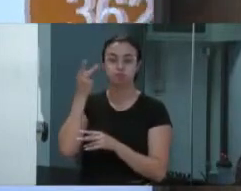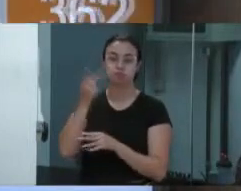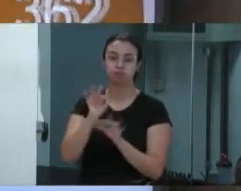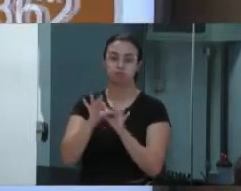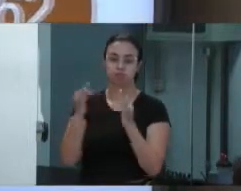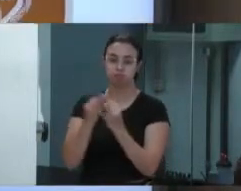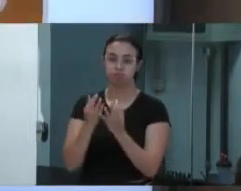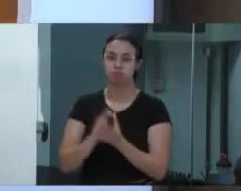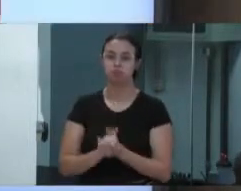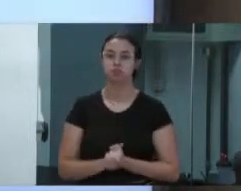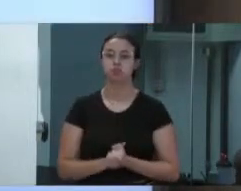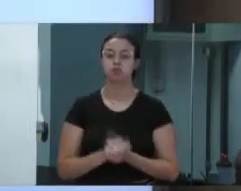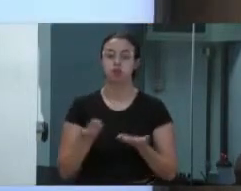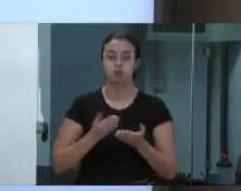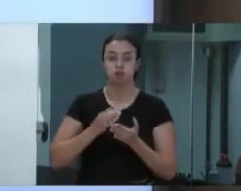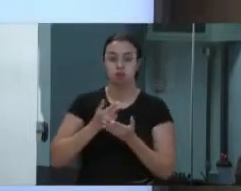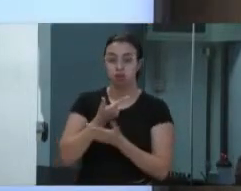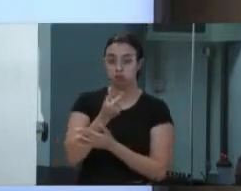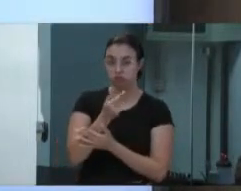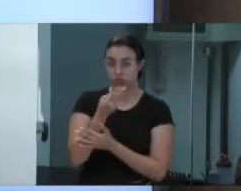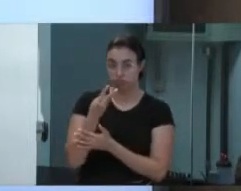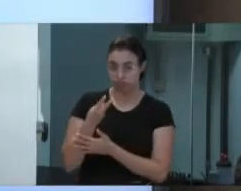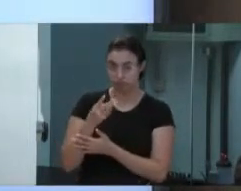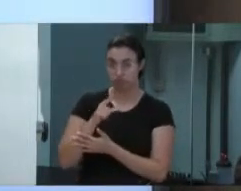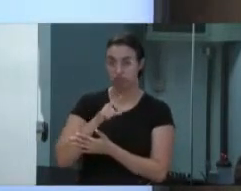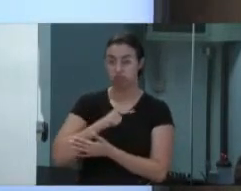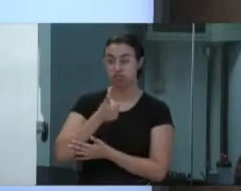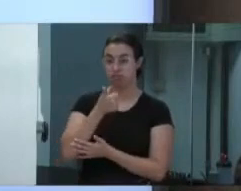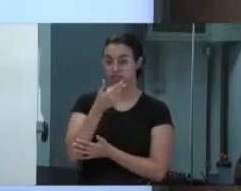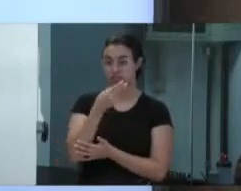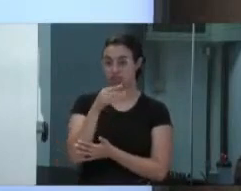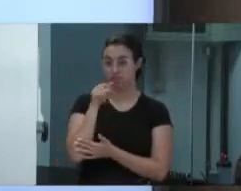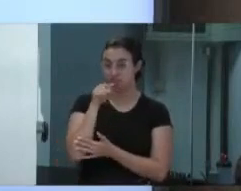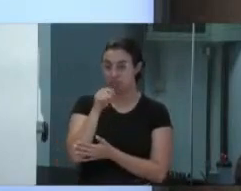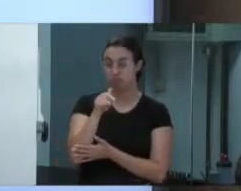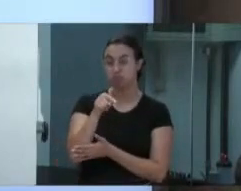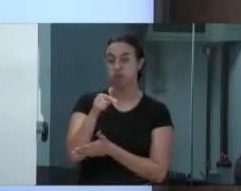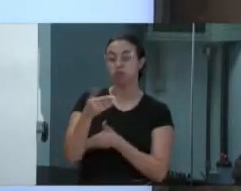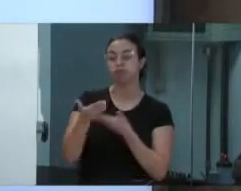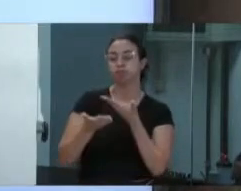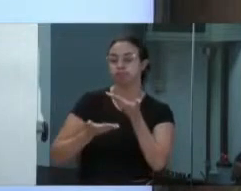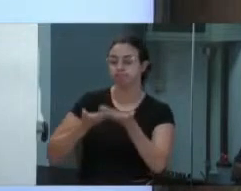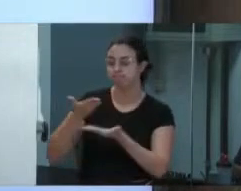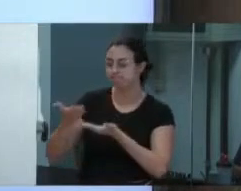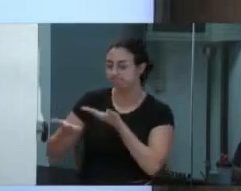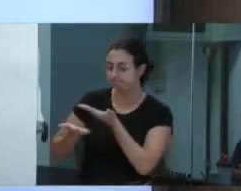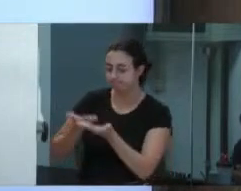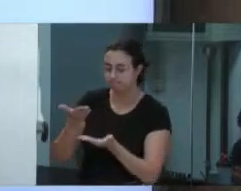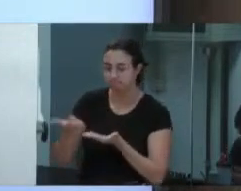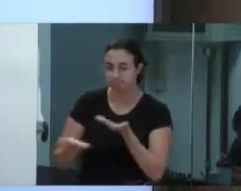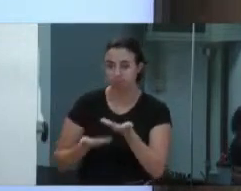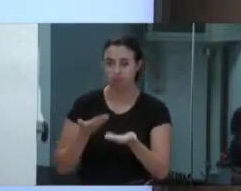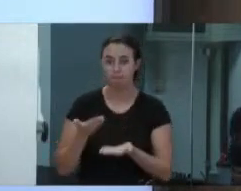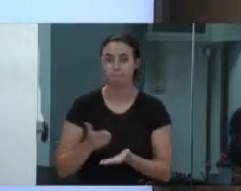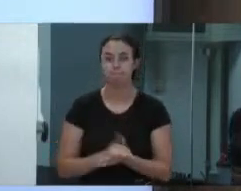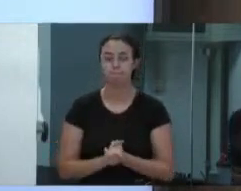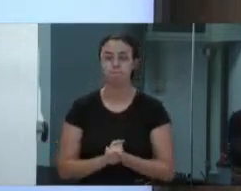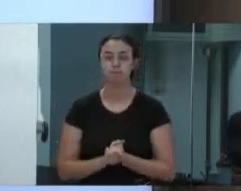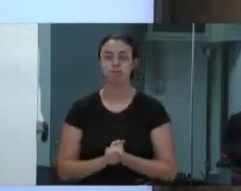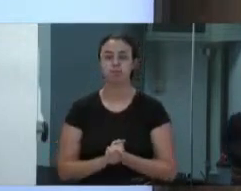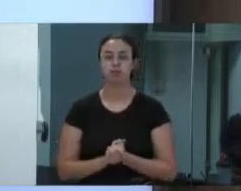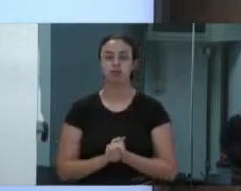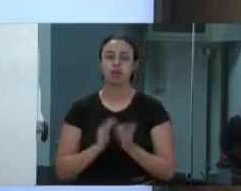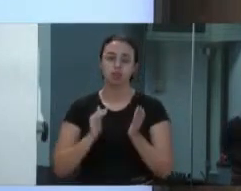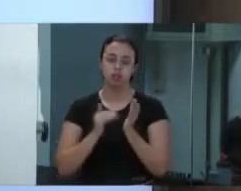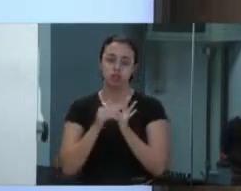semestre de 2023, a gente já ultrapassa a marca de 13 mil atendimentos. Né? Já fizemos hoje, né, fizemos até